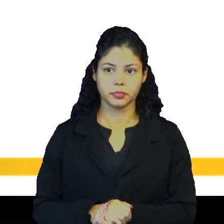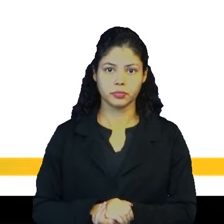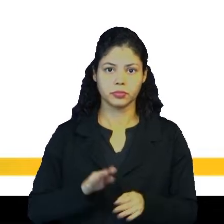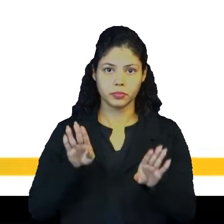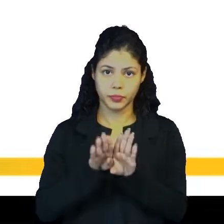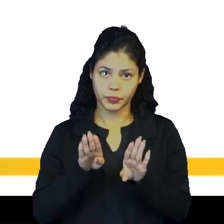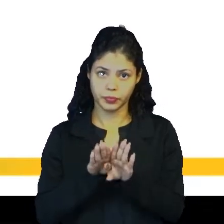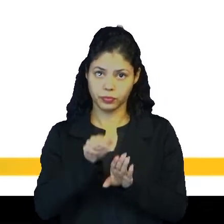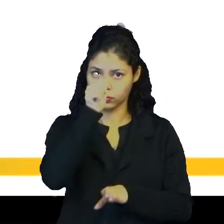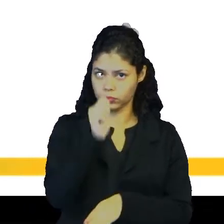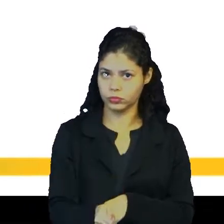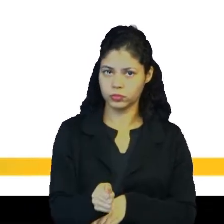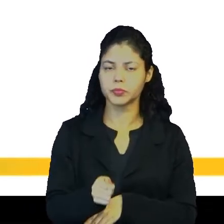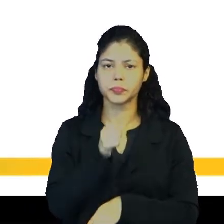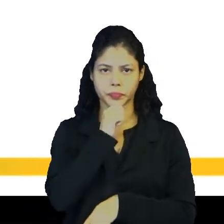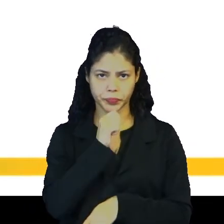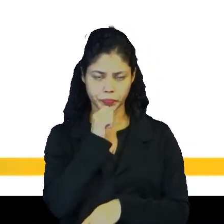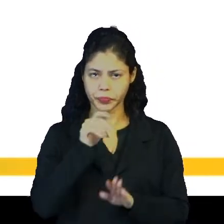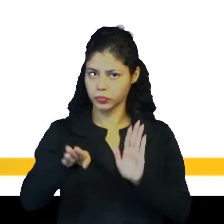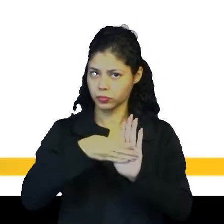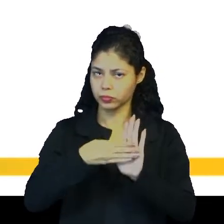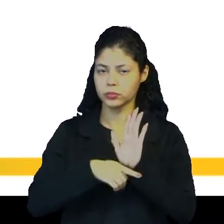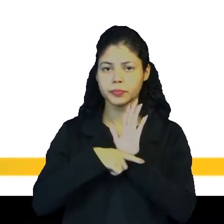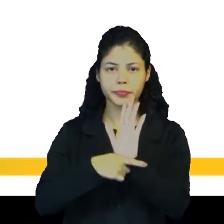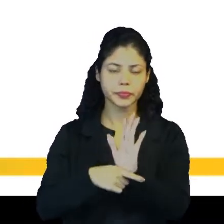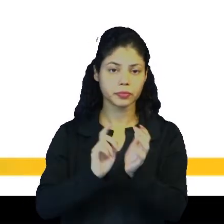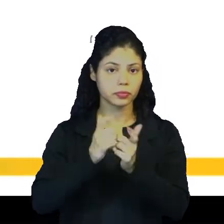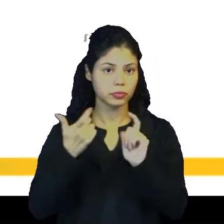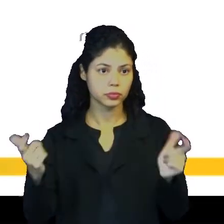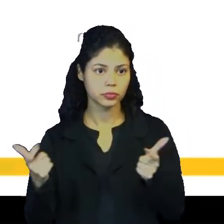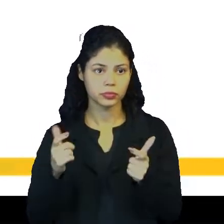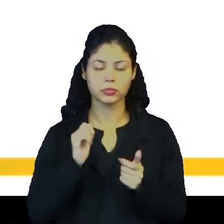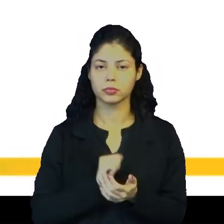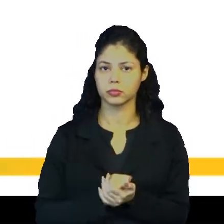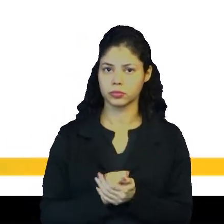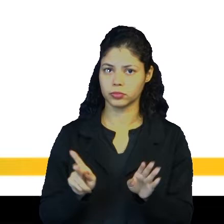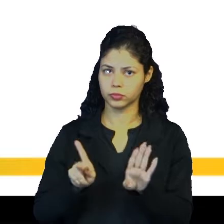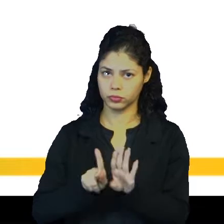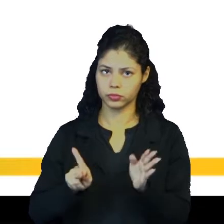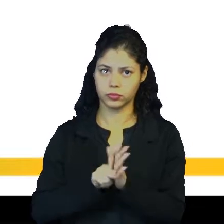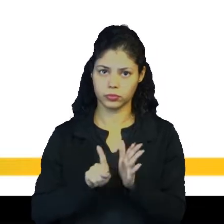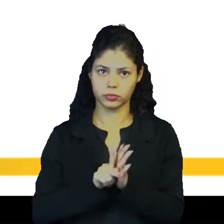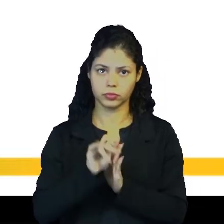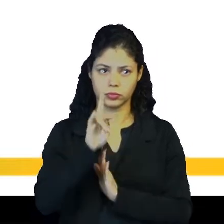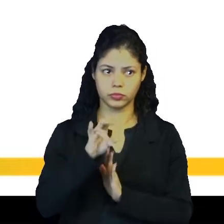Foram ditadores que promoveram a hegemonia do grande capital internacionalizado.